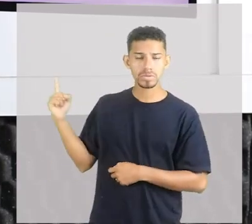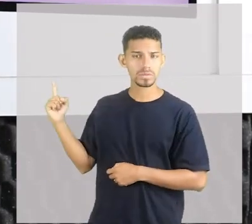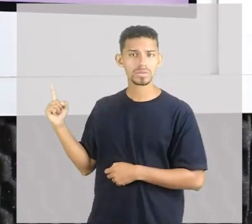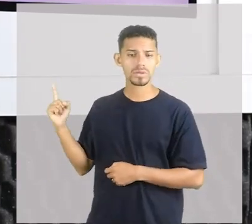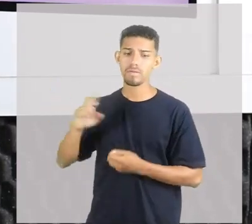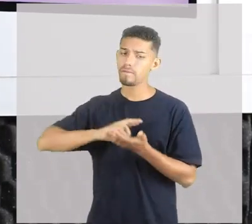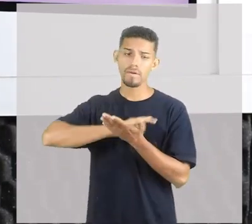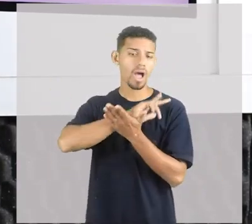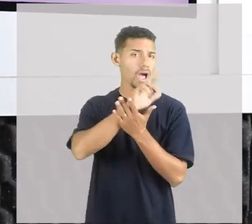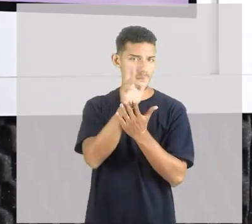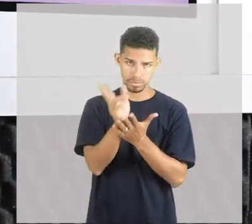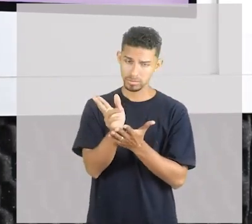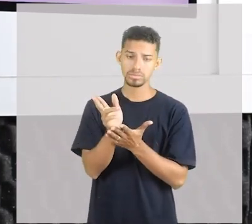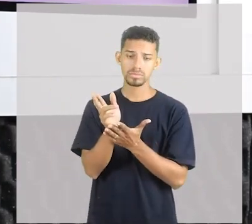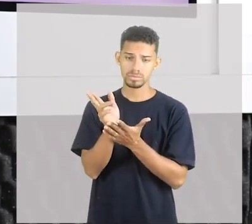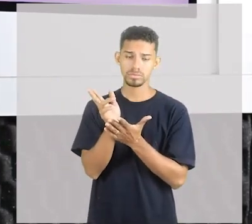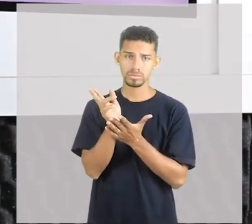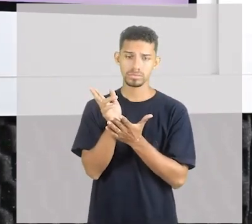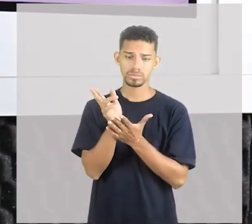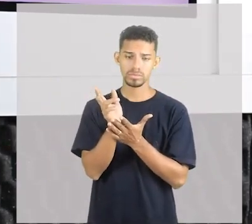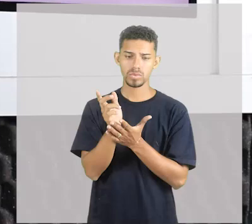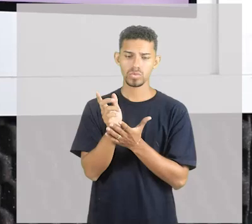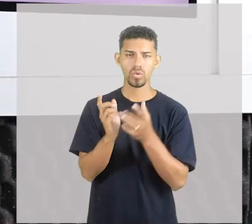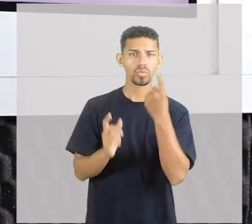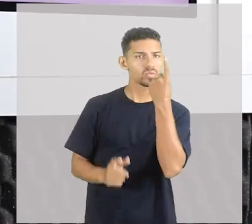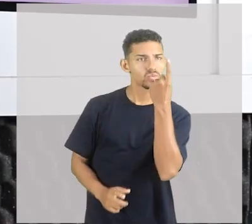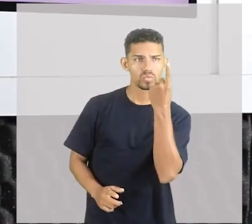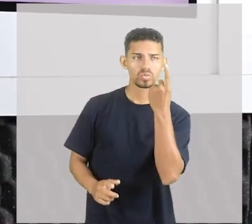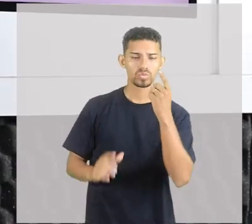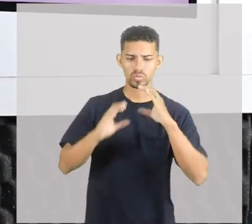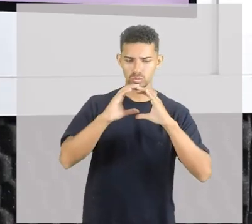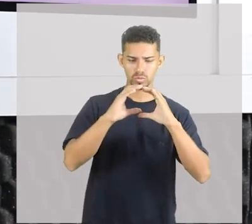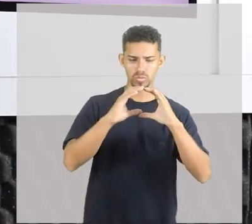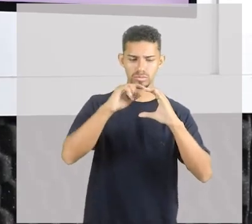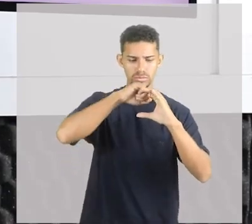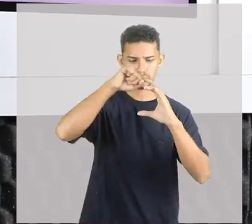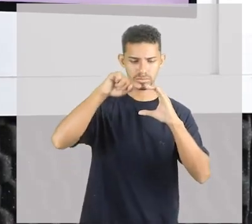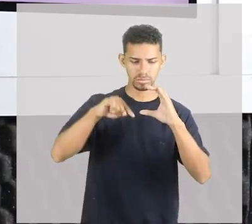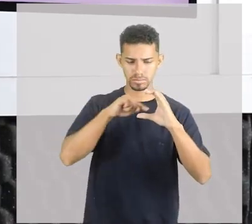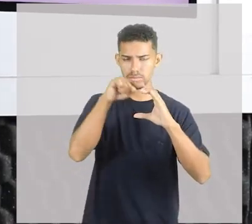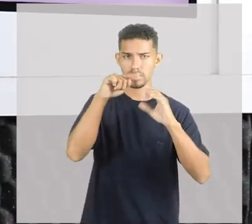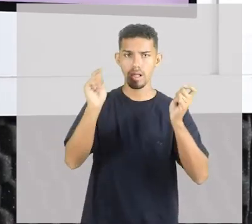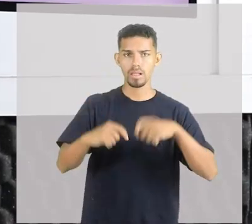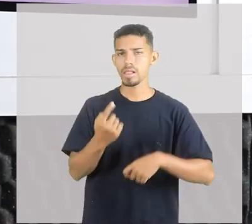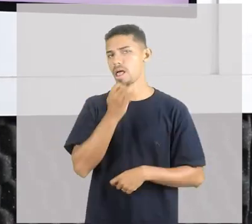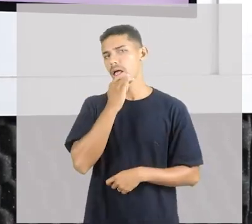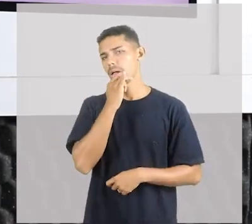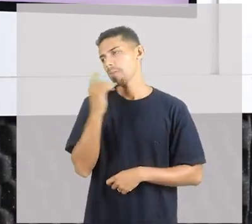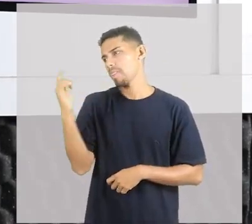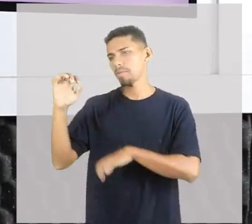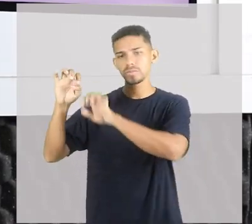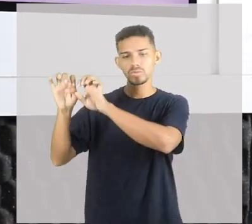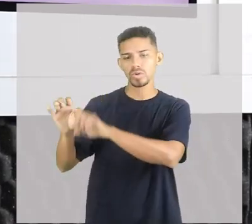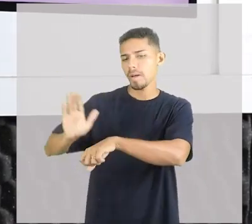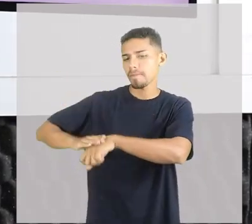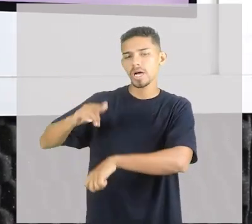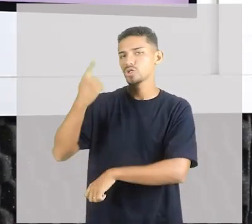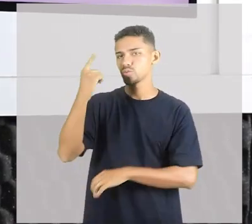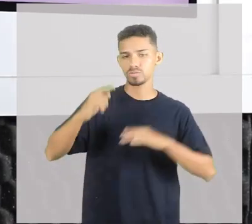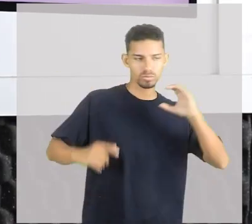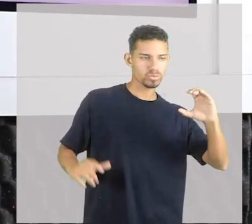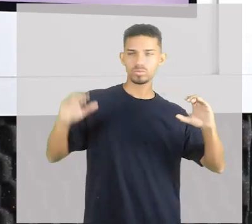Poli, vários. Núcleos. Não tem, só tem um. Tá? É diferente, por exemplo, de uma estrutura como essa aqui. Tem mais de um